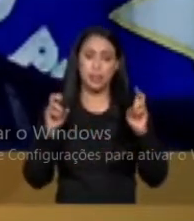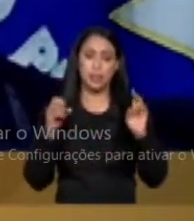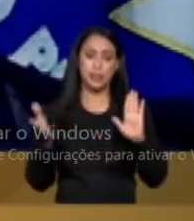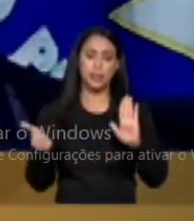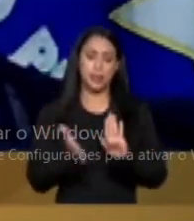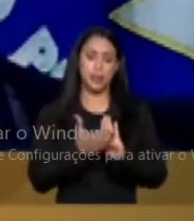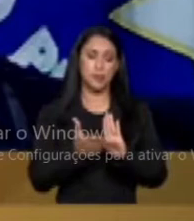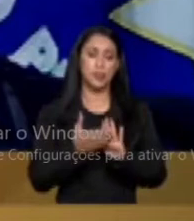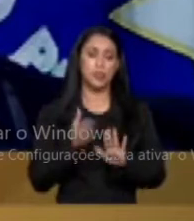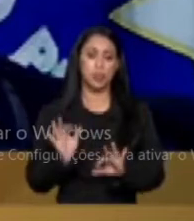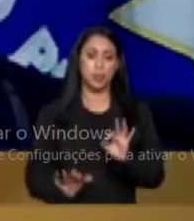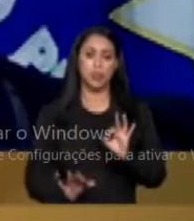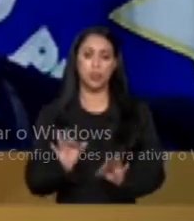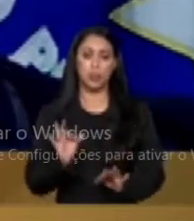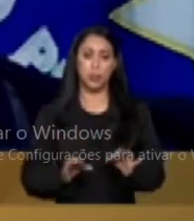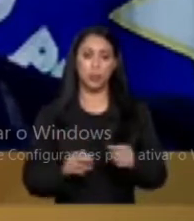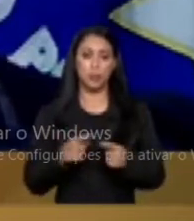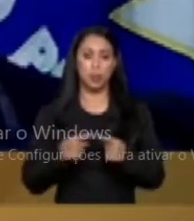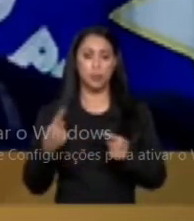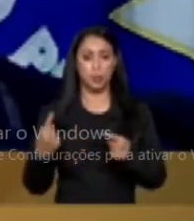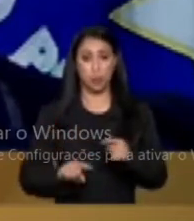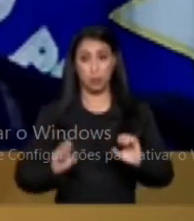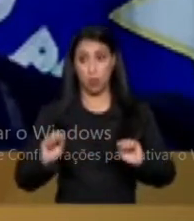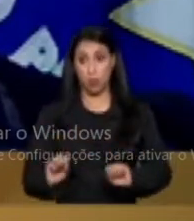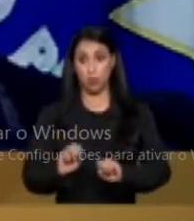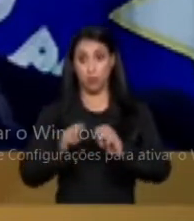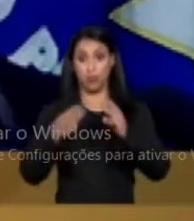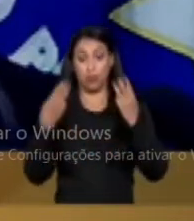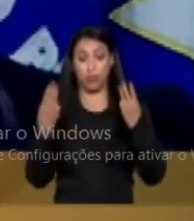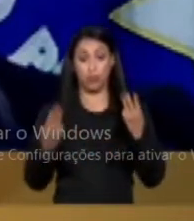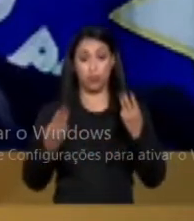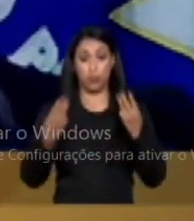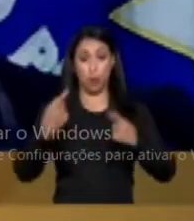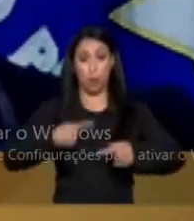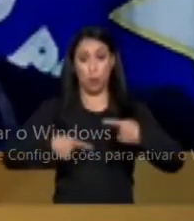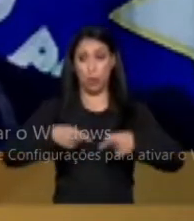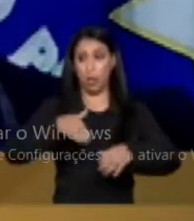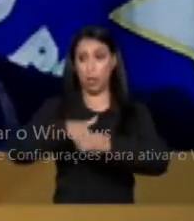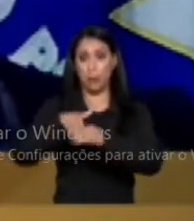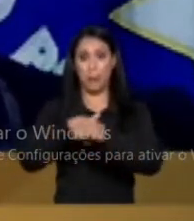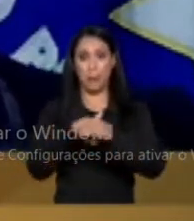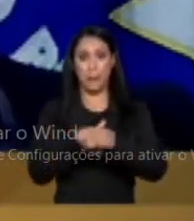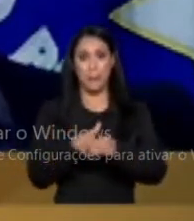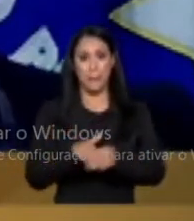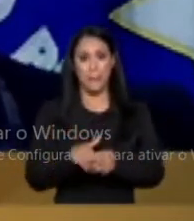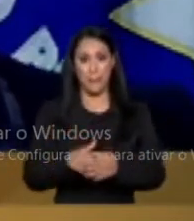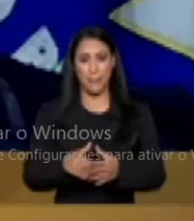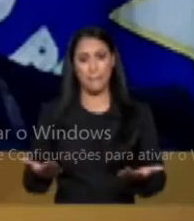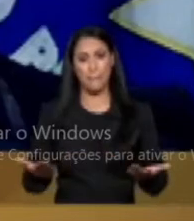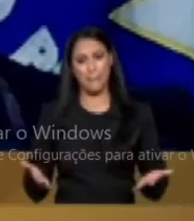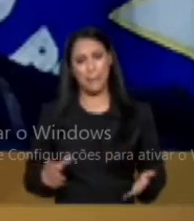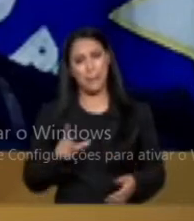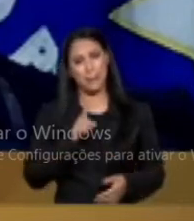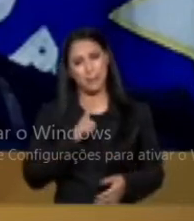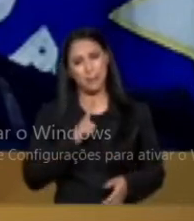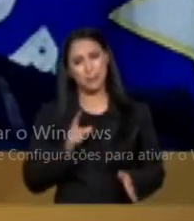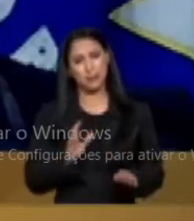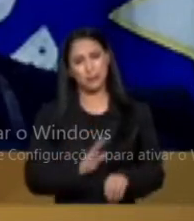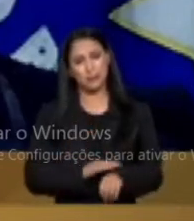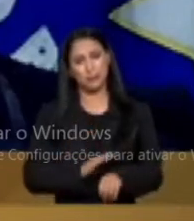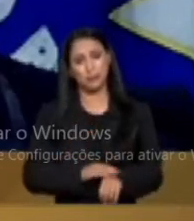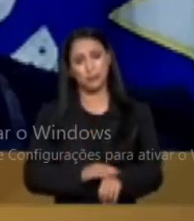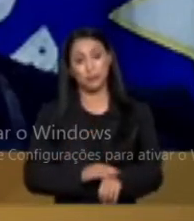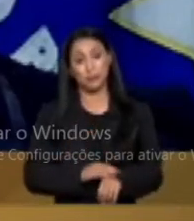julgamento, versando as proibições de showmícios e assemelhados. Tivemos um período em